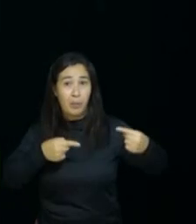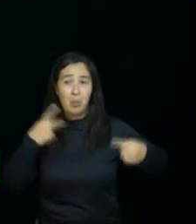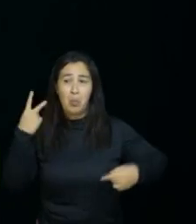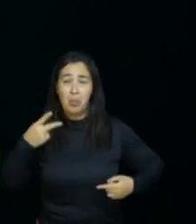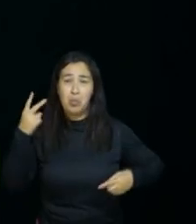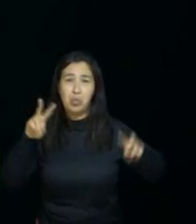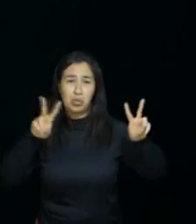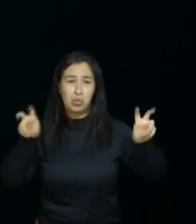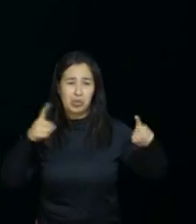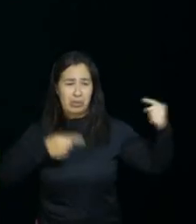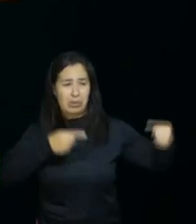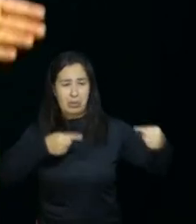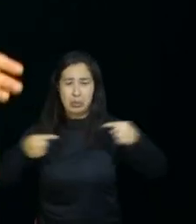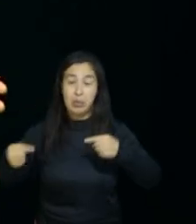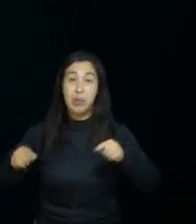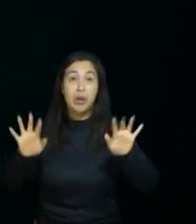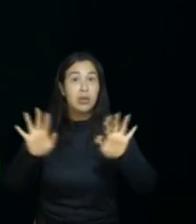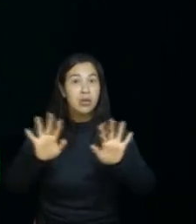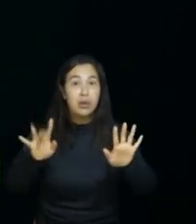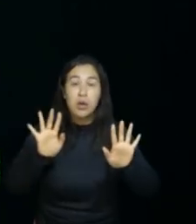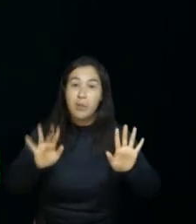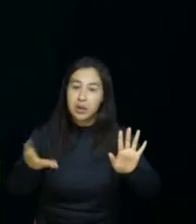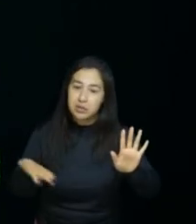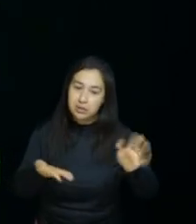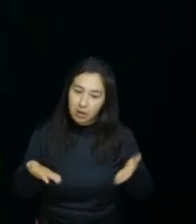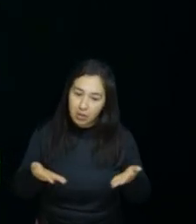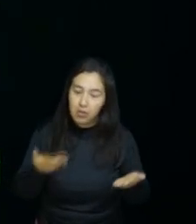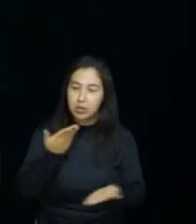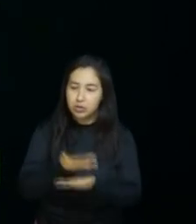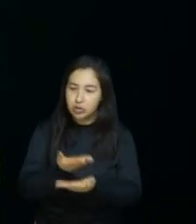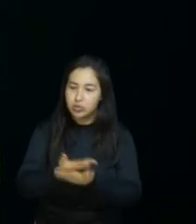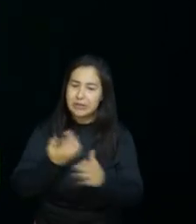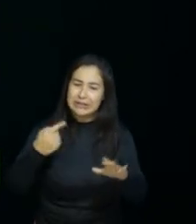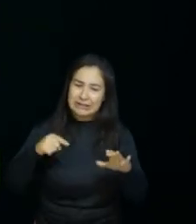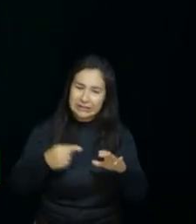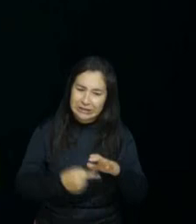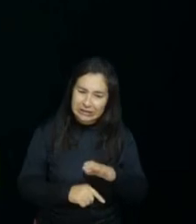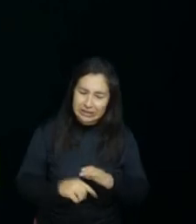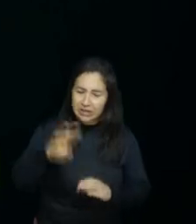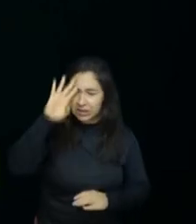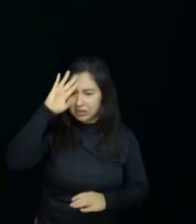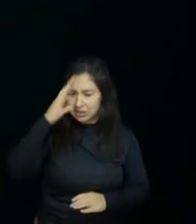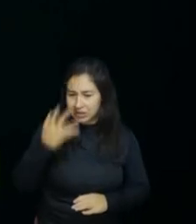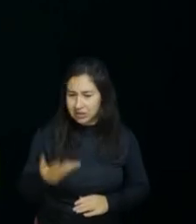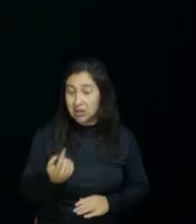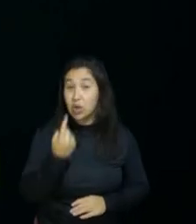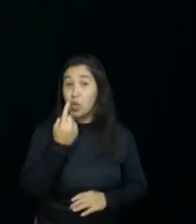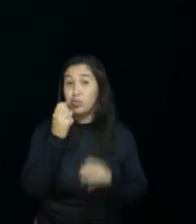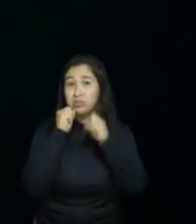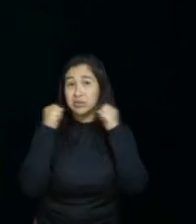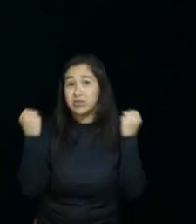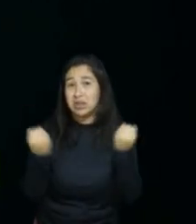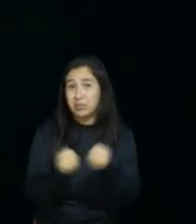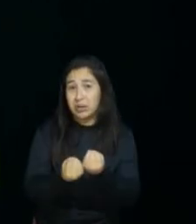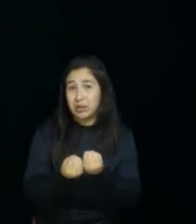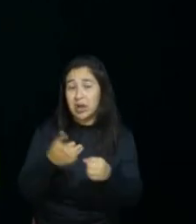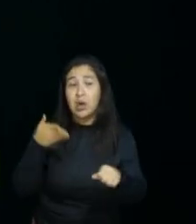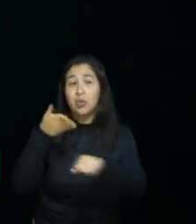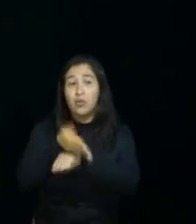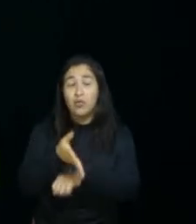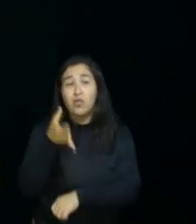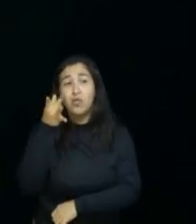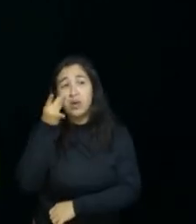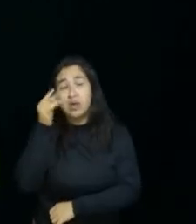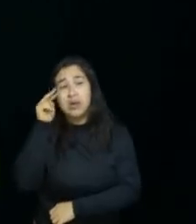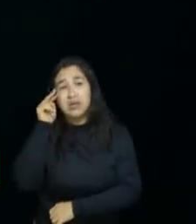falar isso, pelos últimos estudos que fiz e principalmente pelos resultados de um seminário que eu participei e dos resultados que a gente está vendo no Rio Grande do